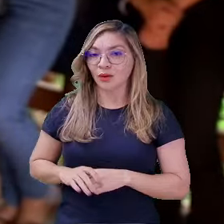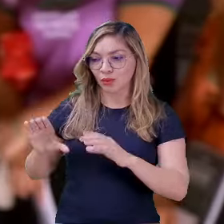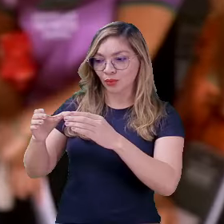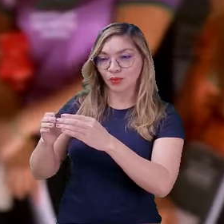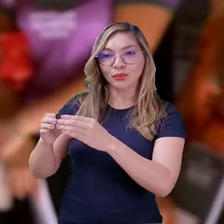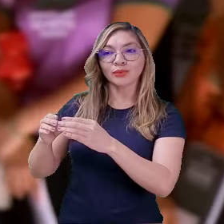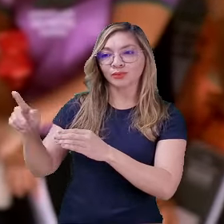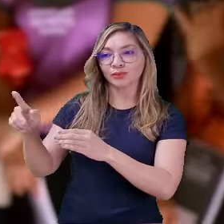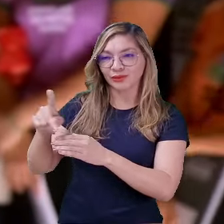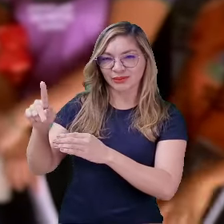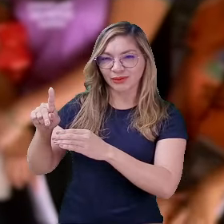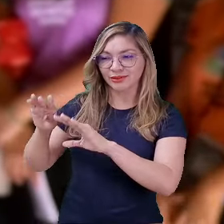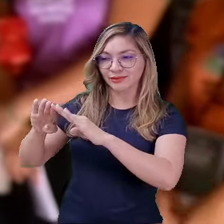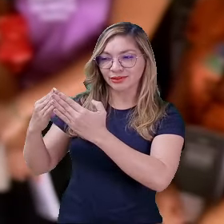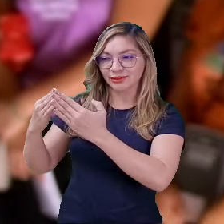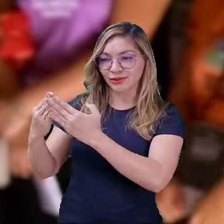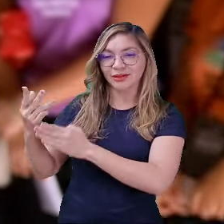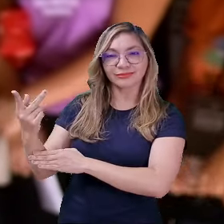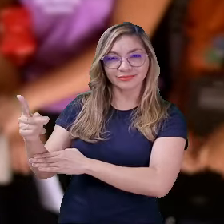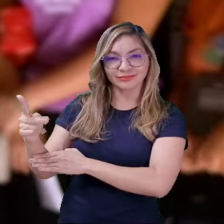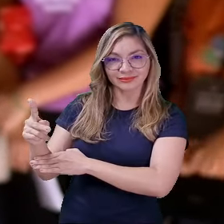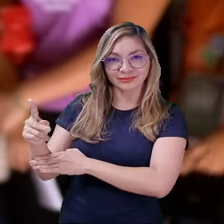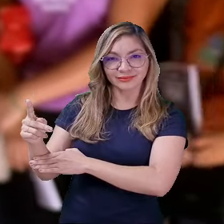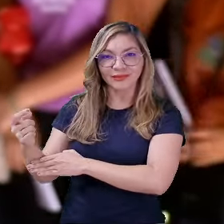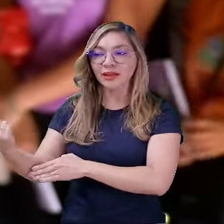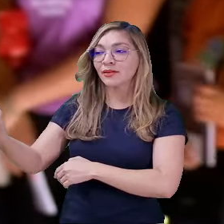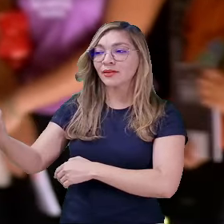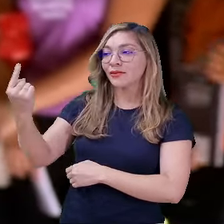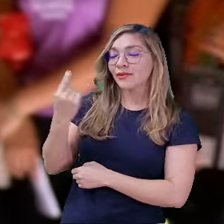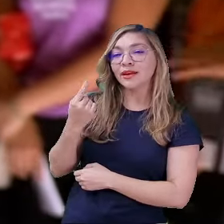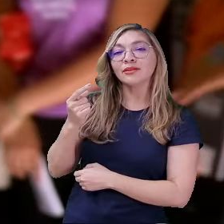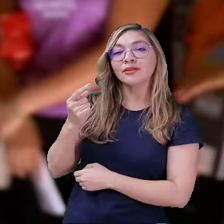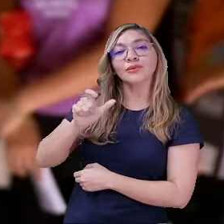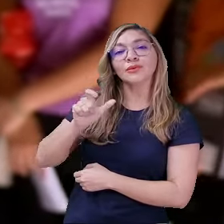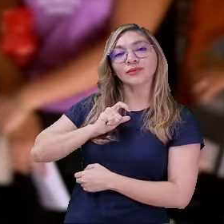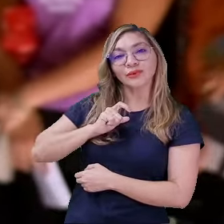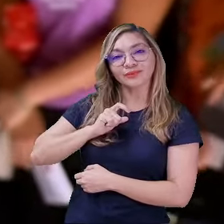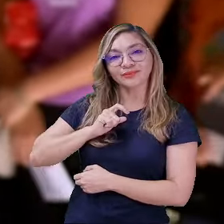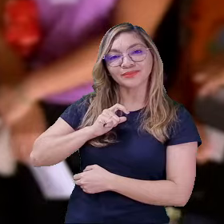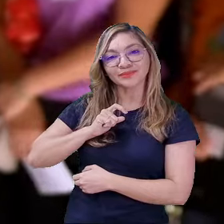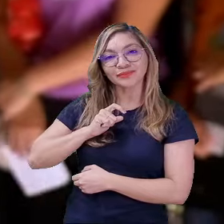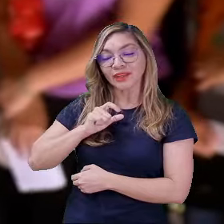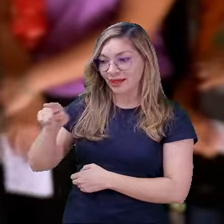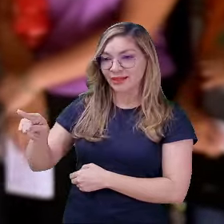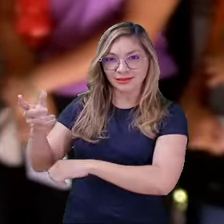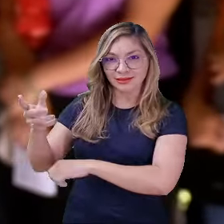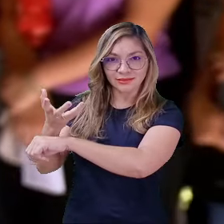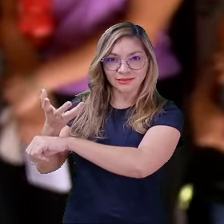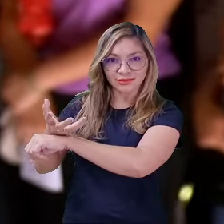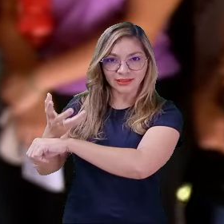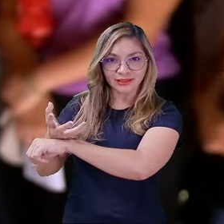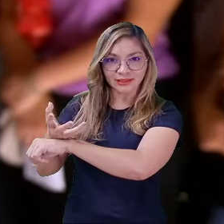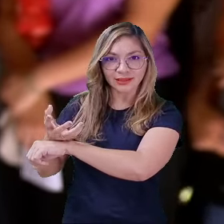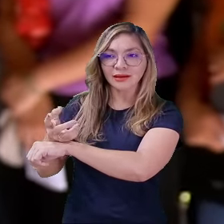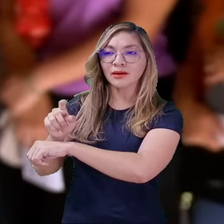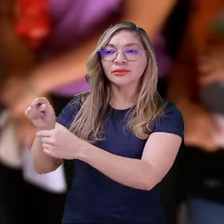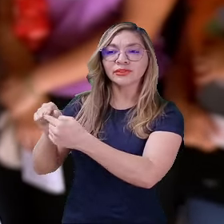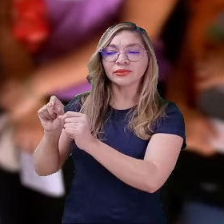Escola Bosque, que faz parte da matriz curricular deles, mostrar para os